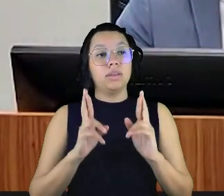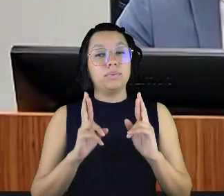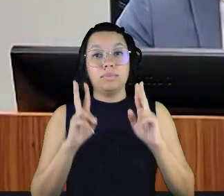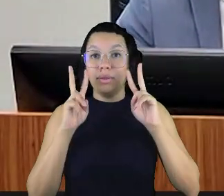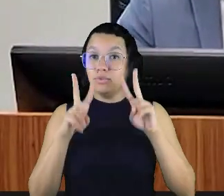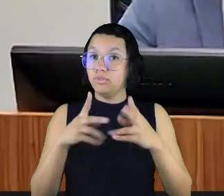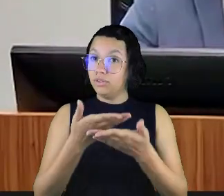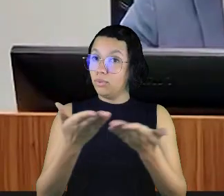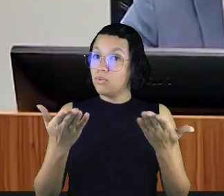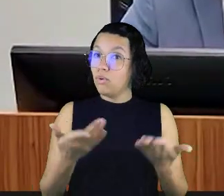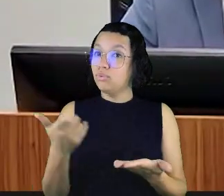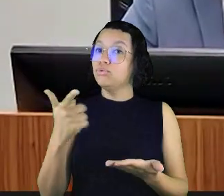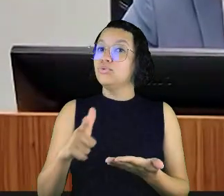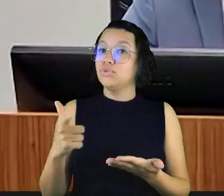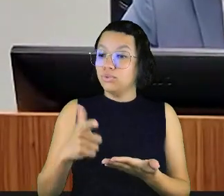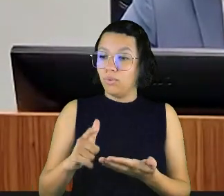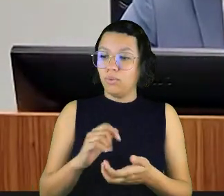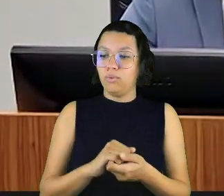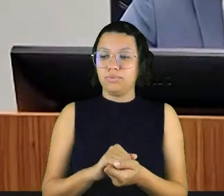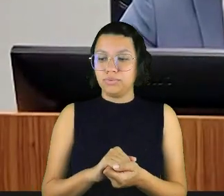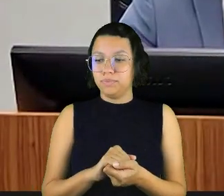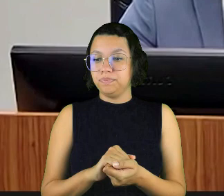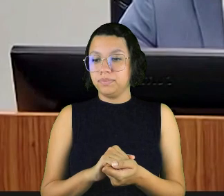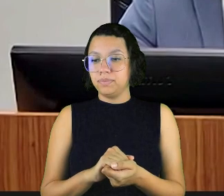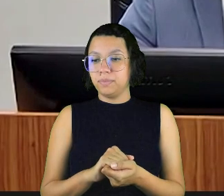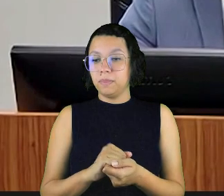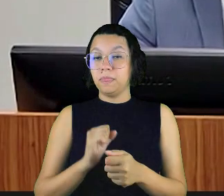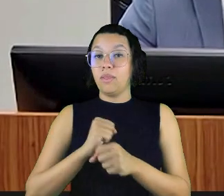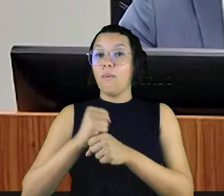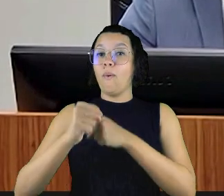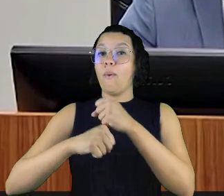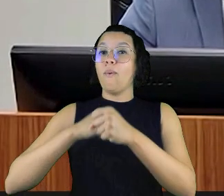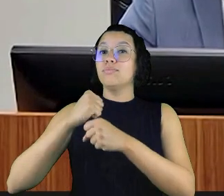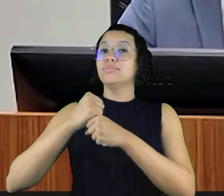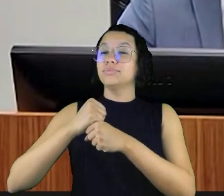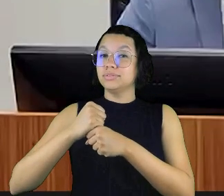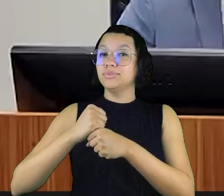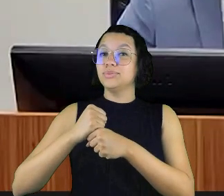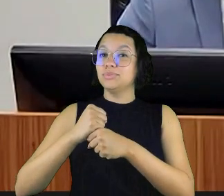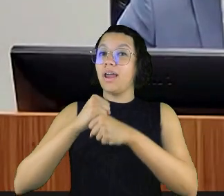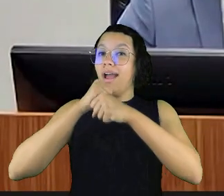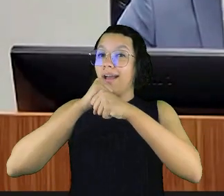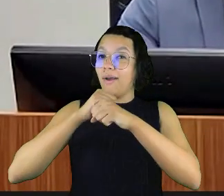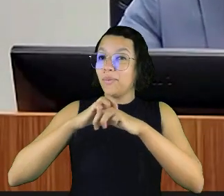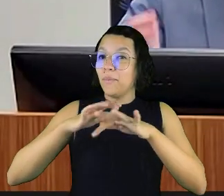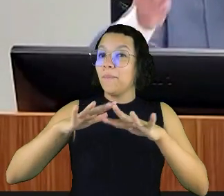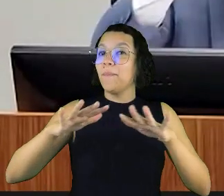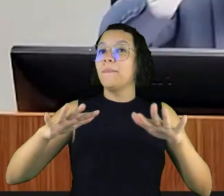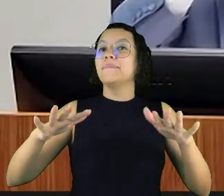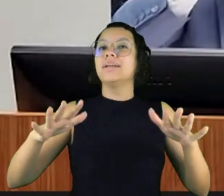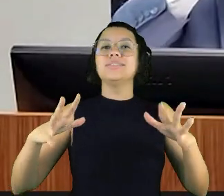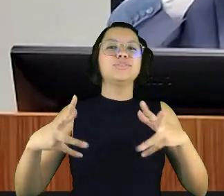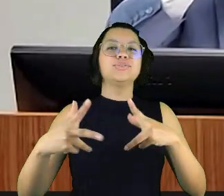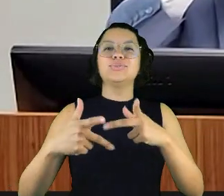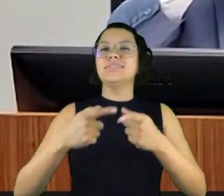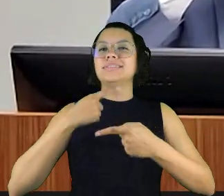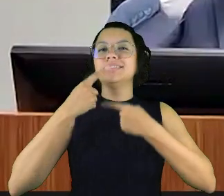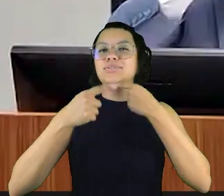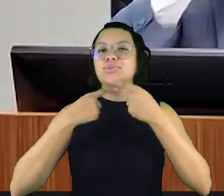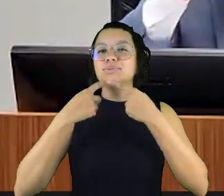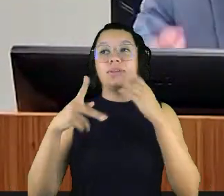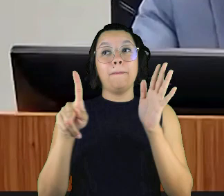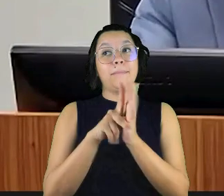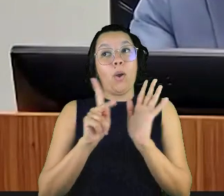no ano que vem para compartilhar com os amigos as dúvidas, não propriamente no direito material, mas